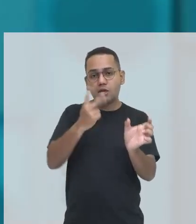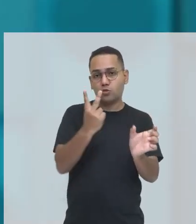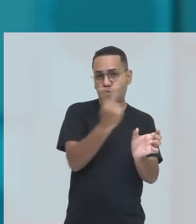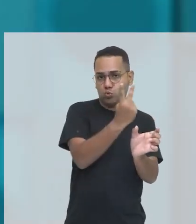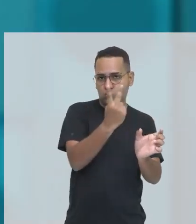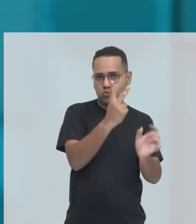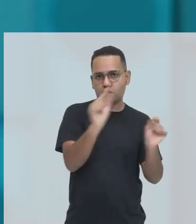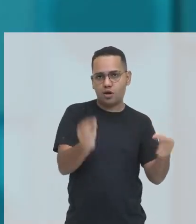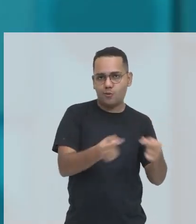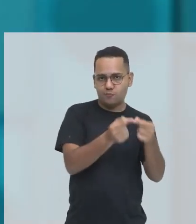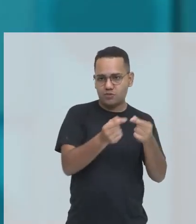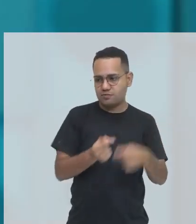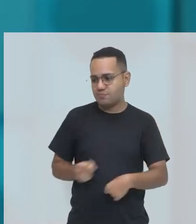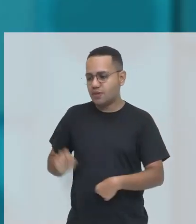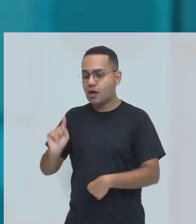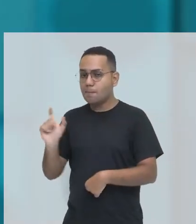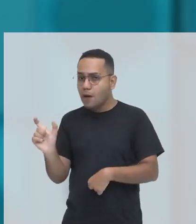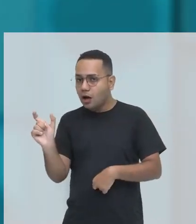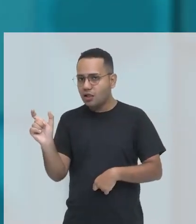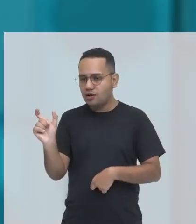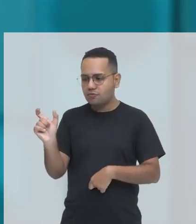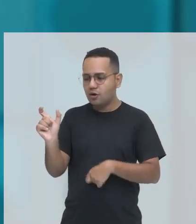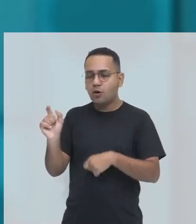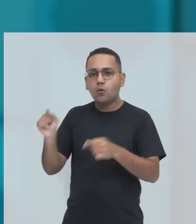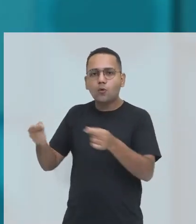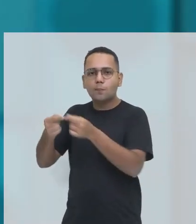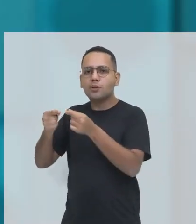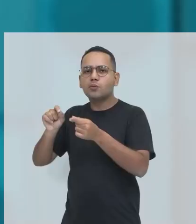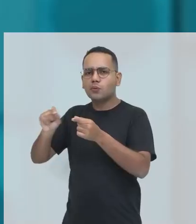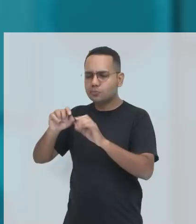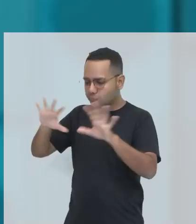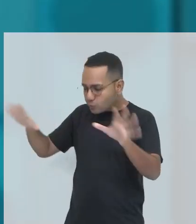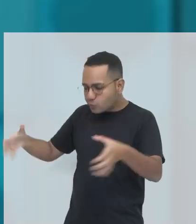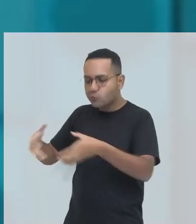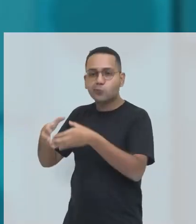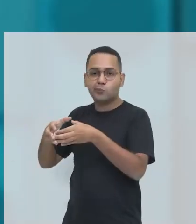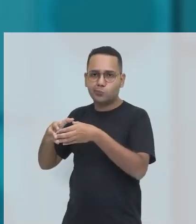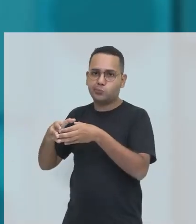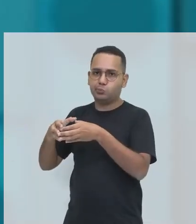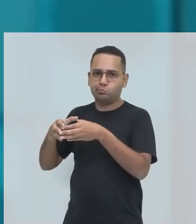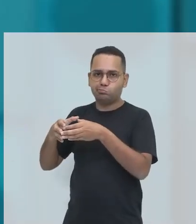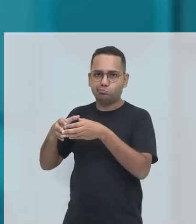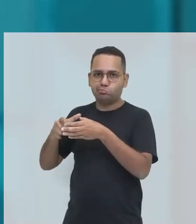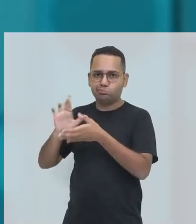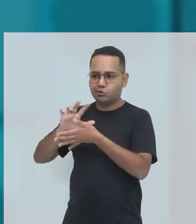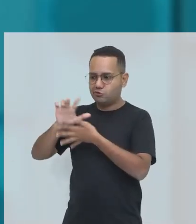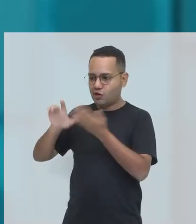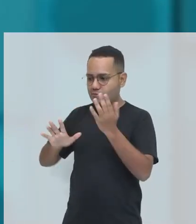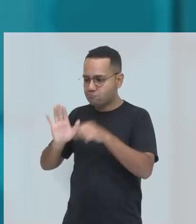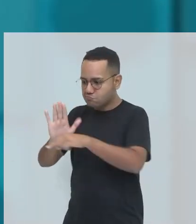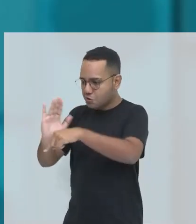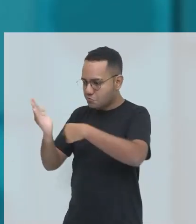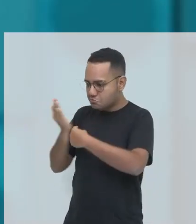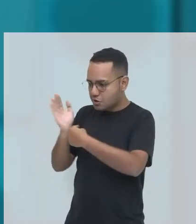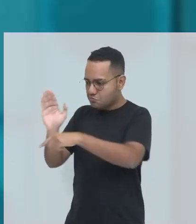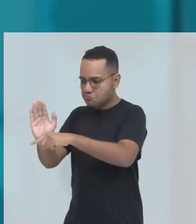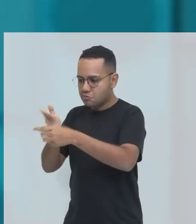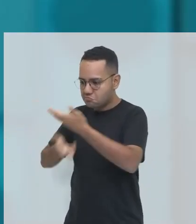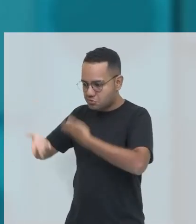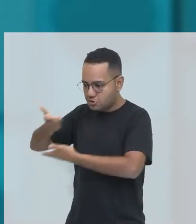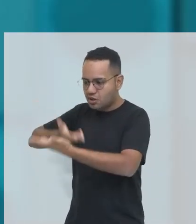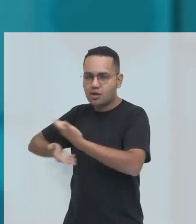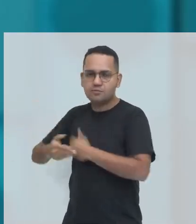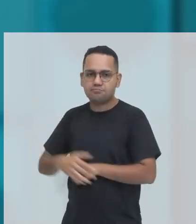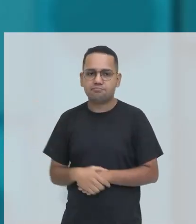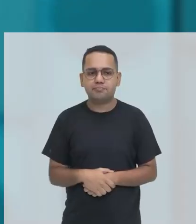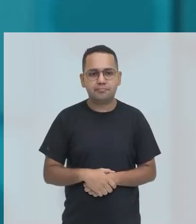indivíduos, e eu vou utilizar o one another quando essa ideia de reciprocidade for com mais de dois elementos, mais de dois indivíduos, mais de